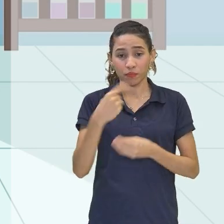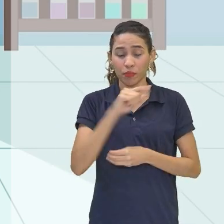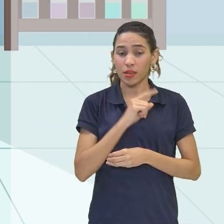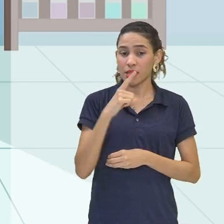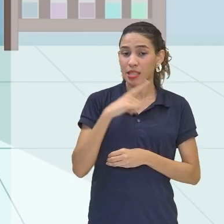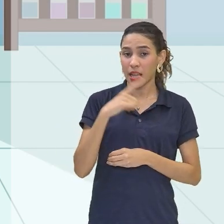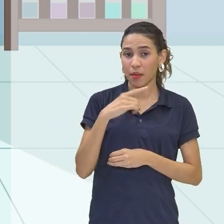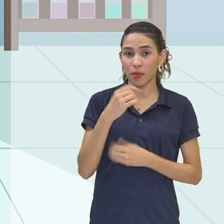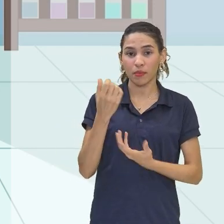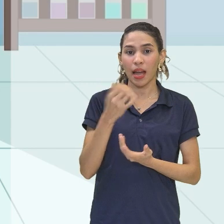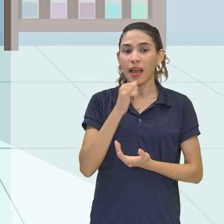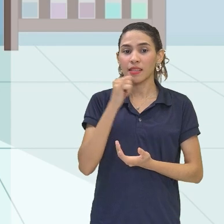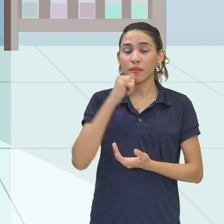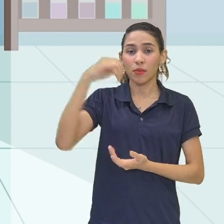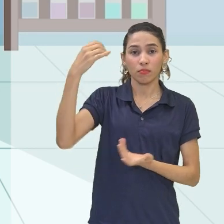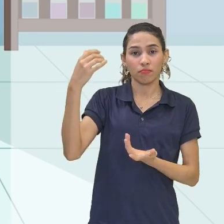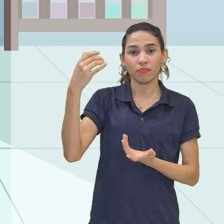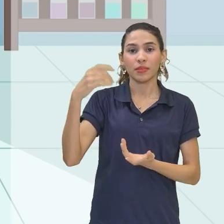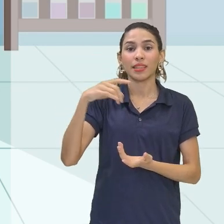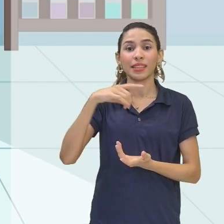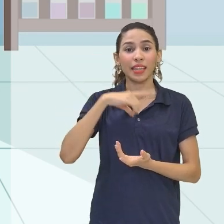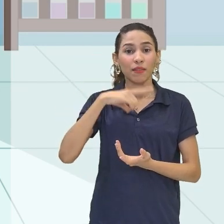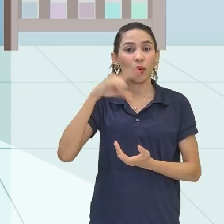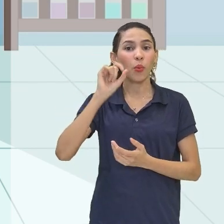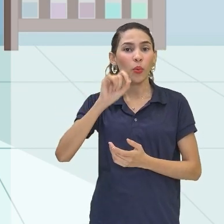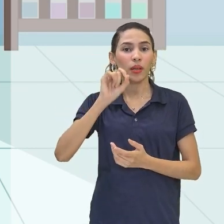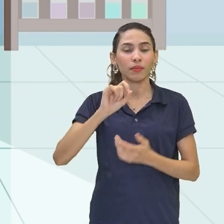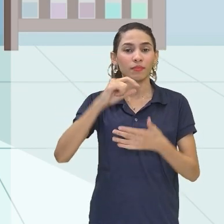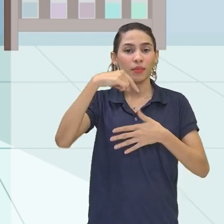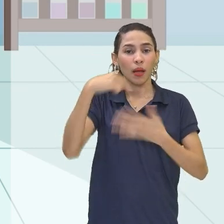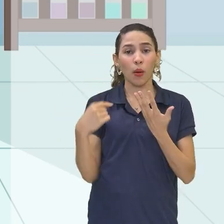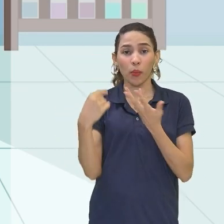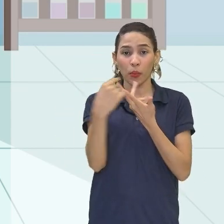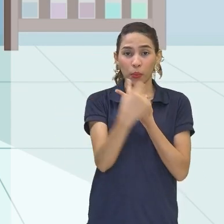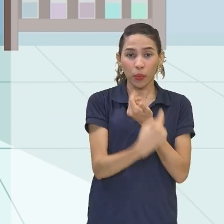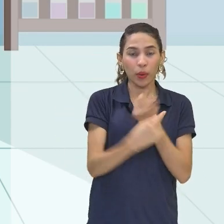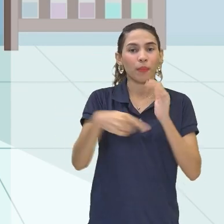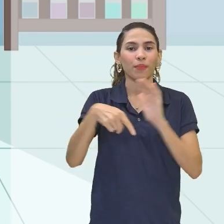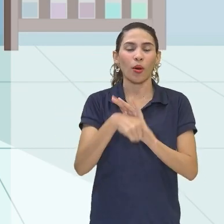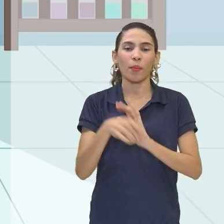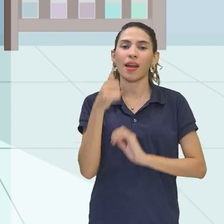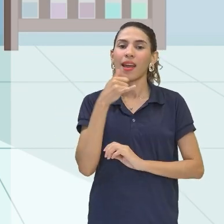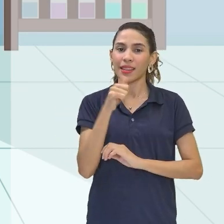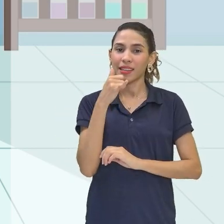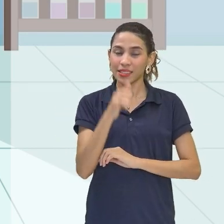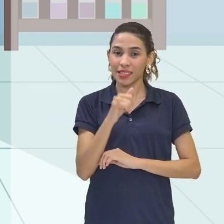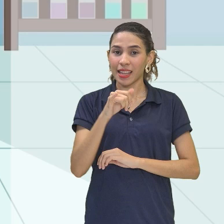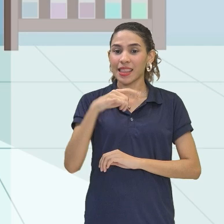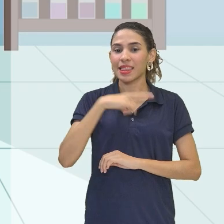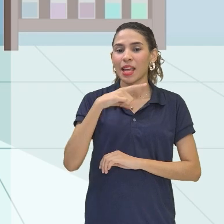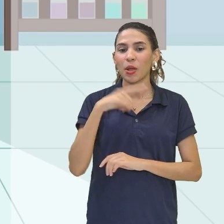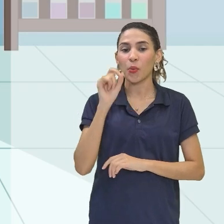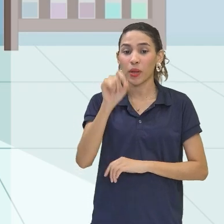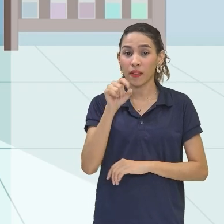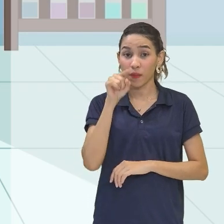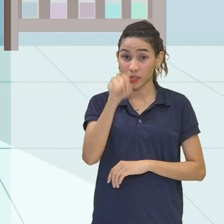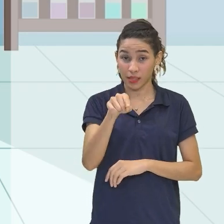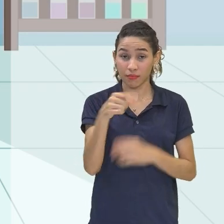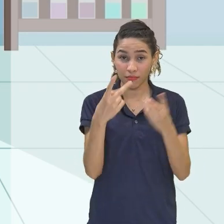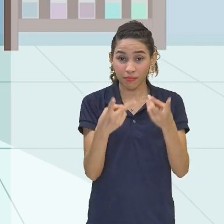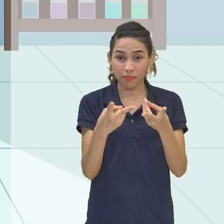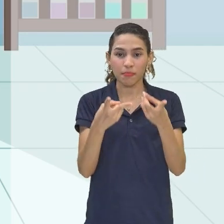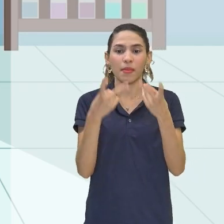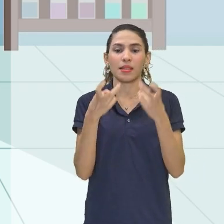colega acendeu e surgiram o quê? Todas essas energias que envolvem aí para você perceber que